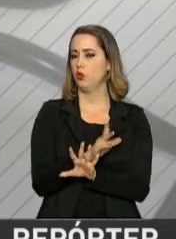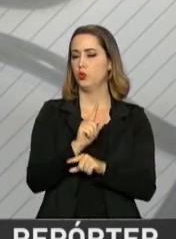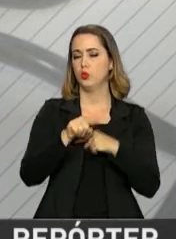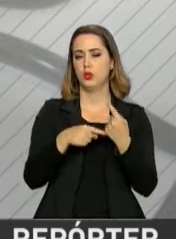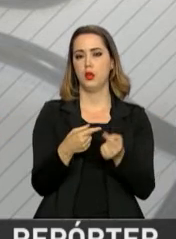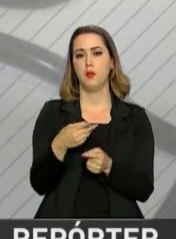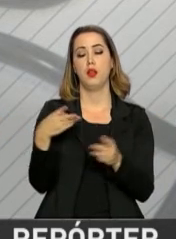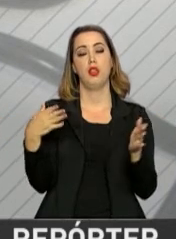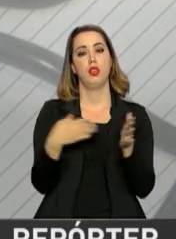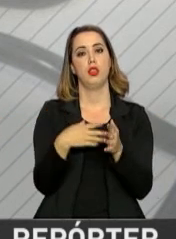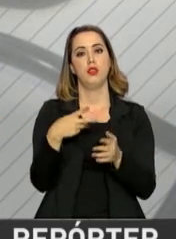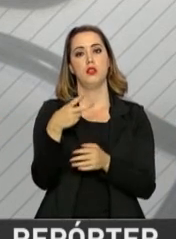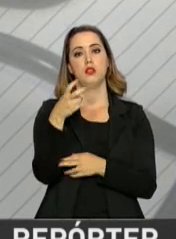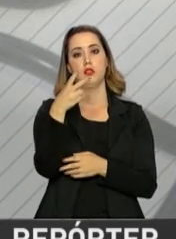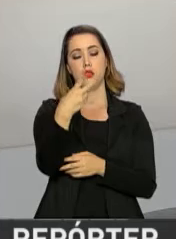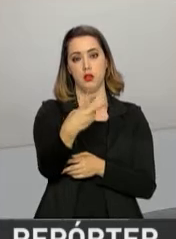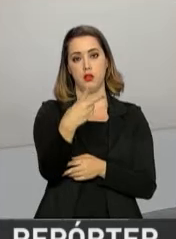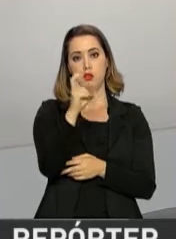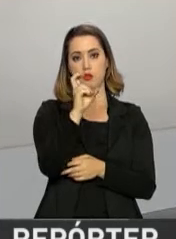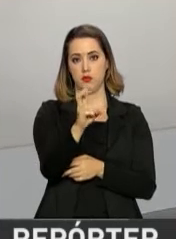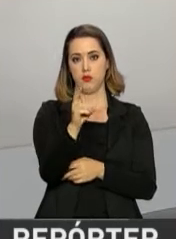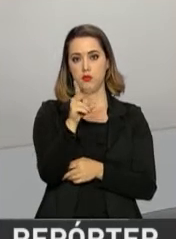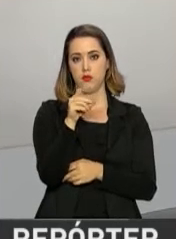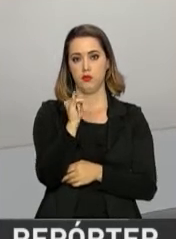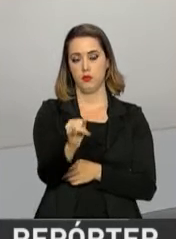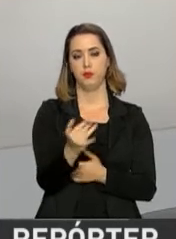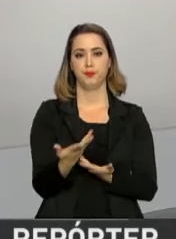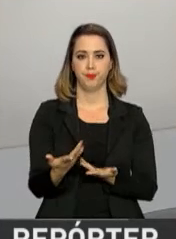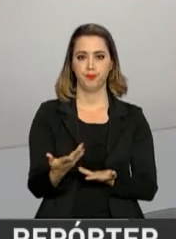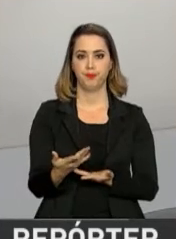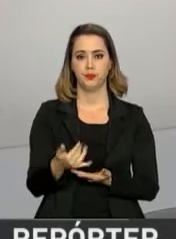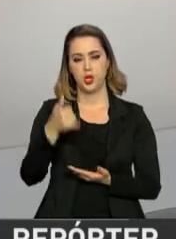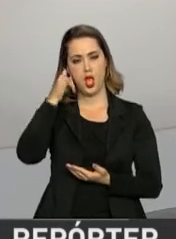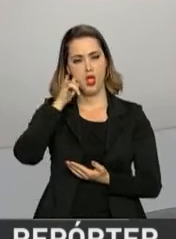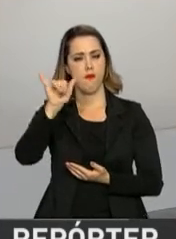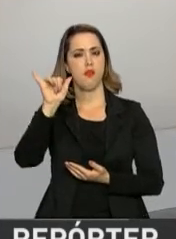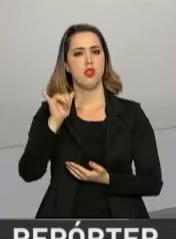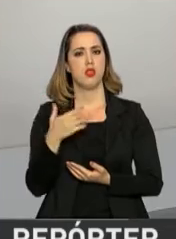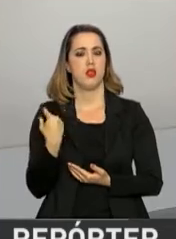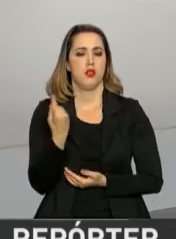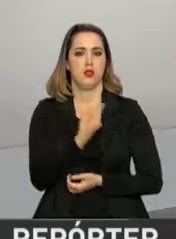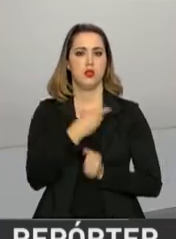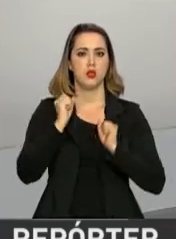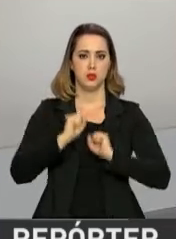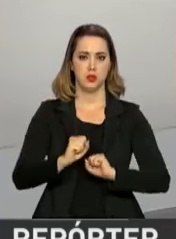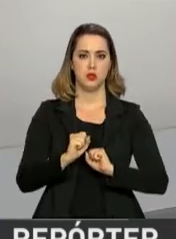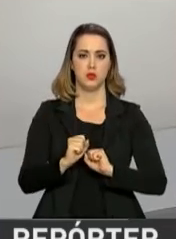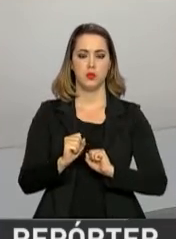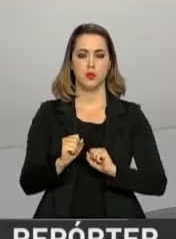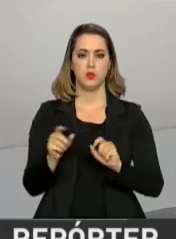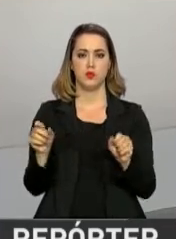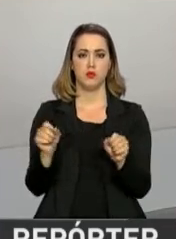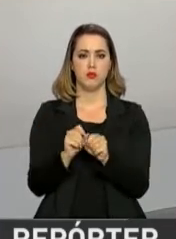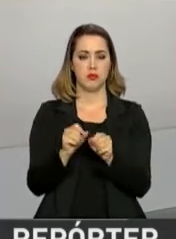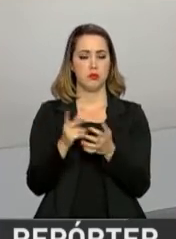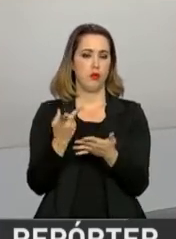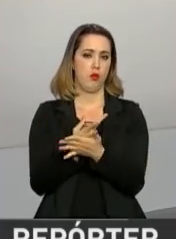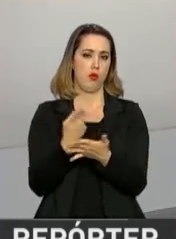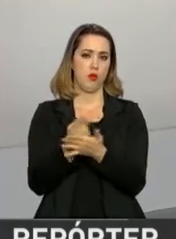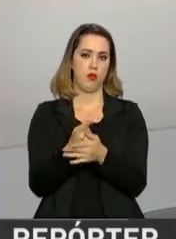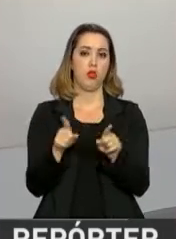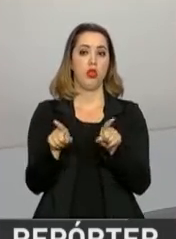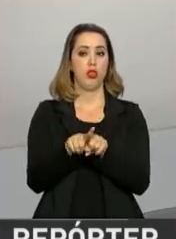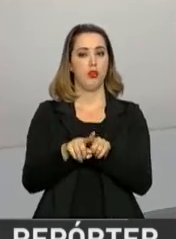em até 25 dias e vida que possamos cometer erros erros pessoais e também evitar